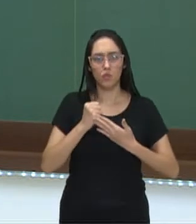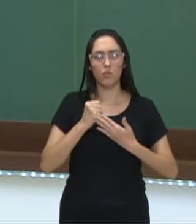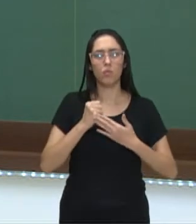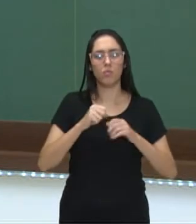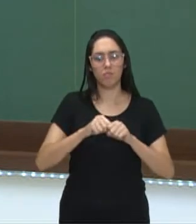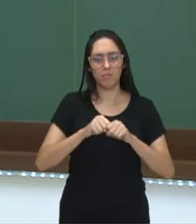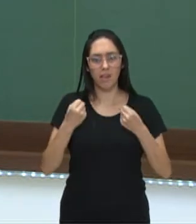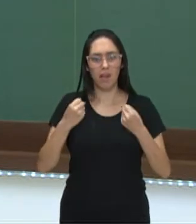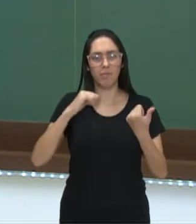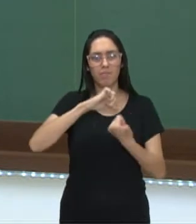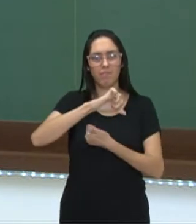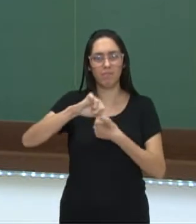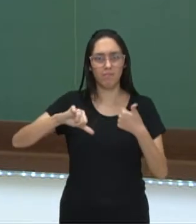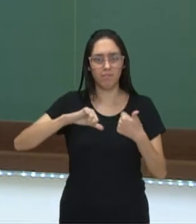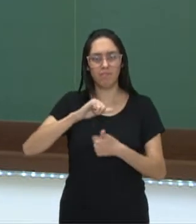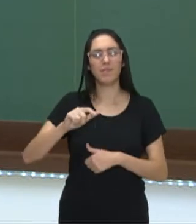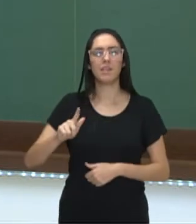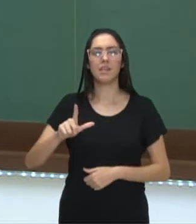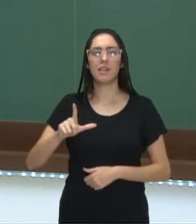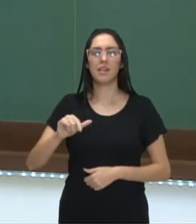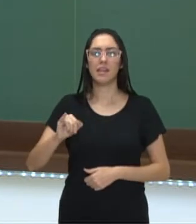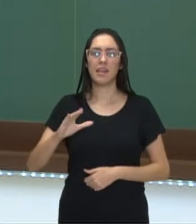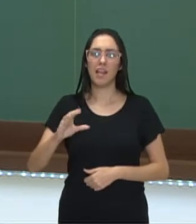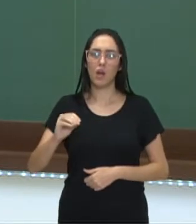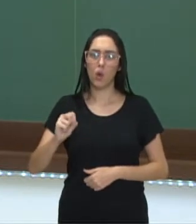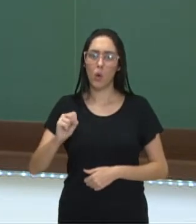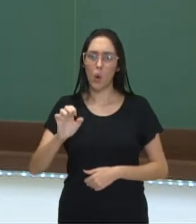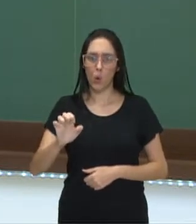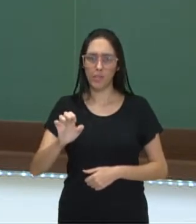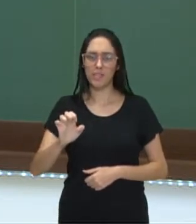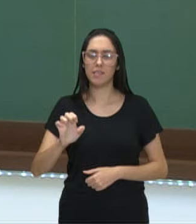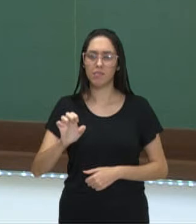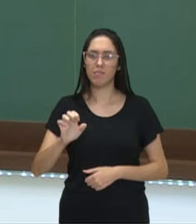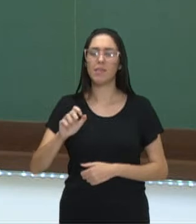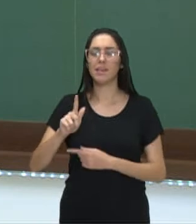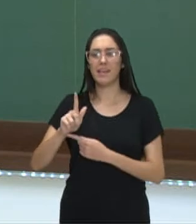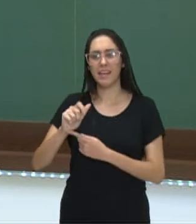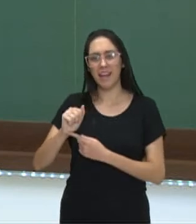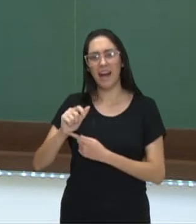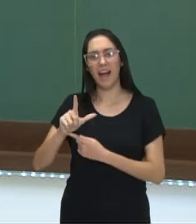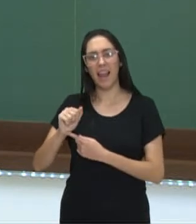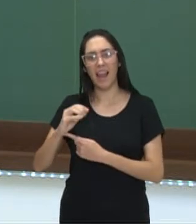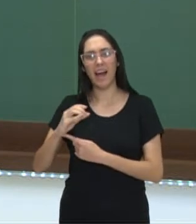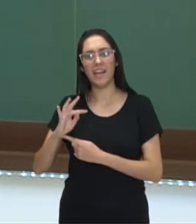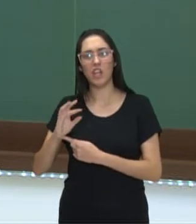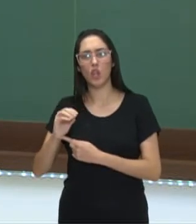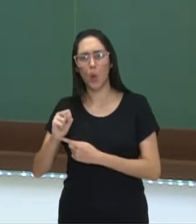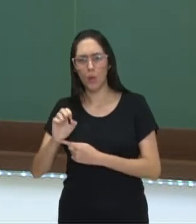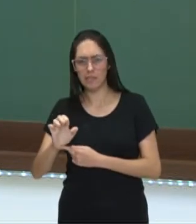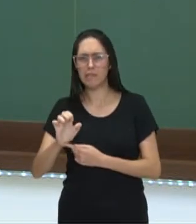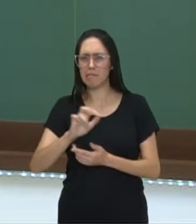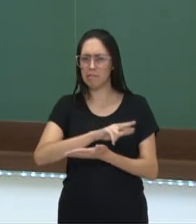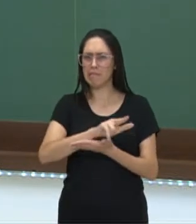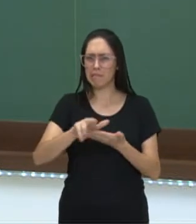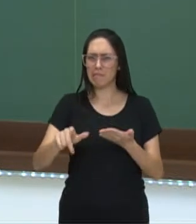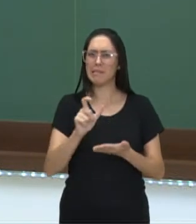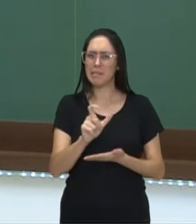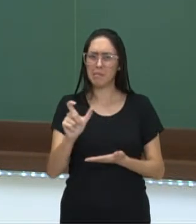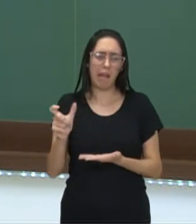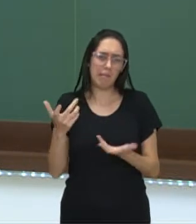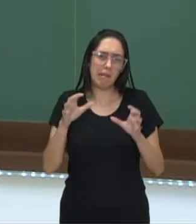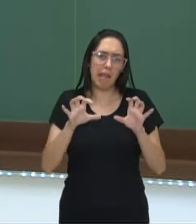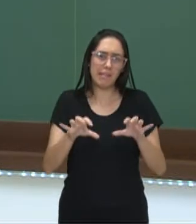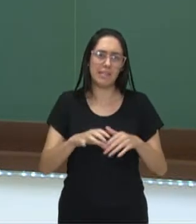lactose, transformando em glicose e galactose. Olha quanta palavra diferente aí, né? Mas é assim que